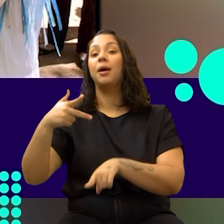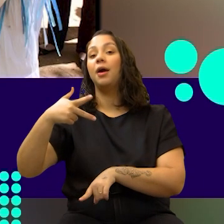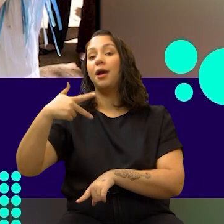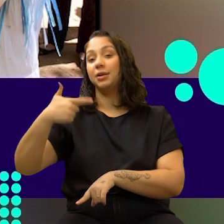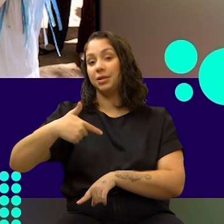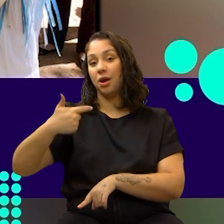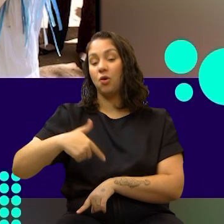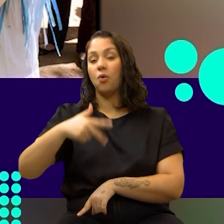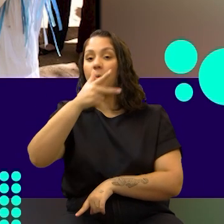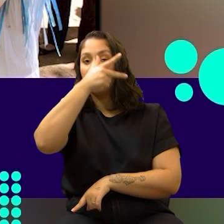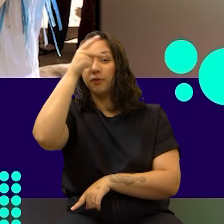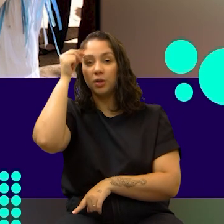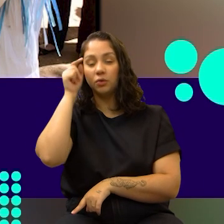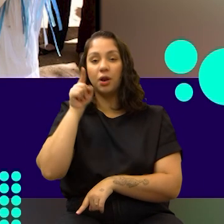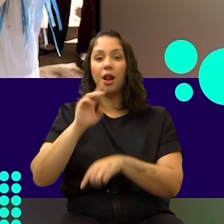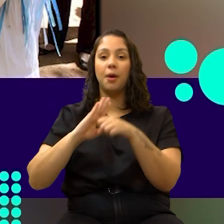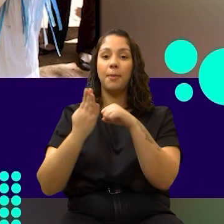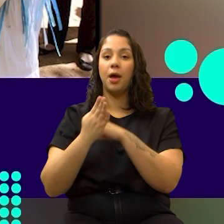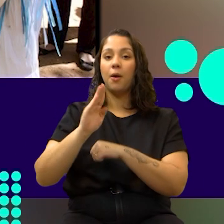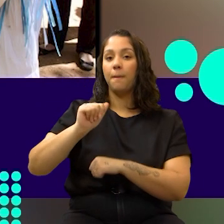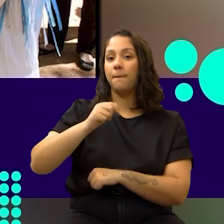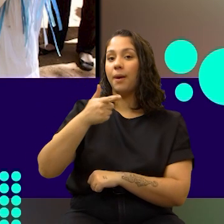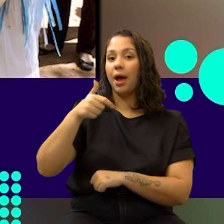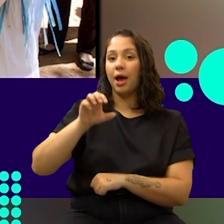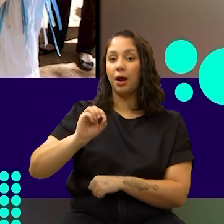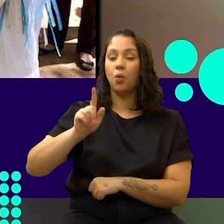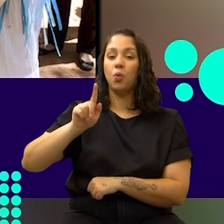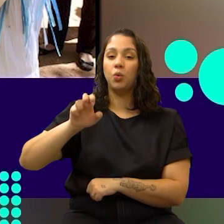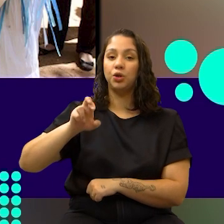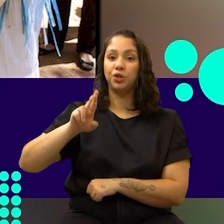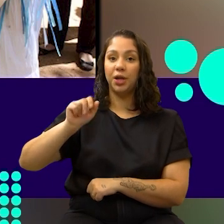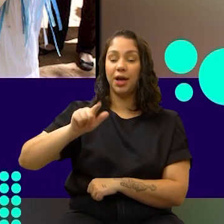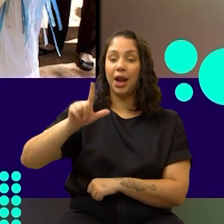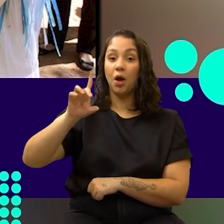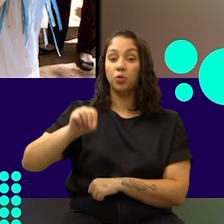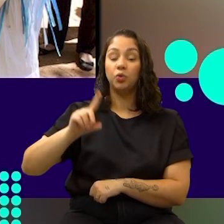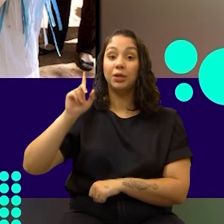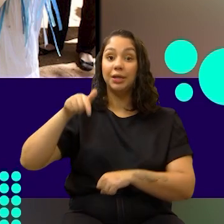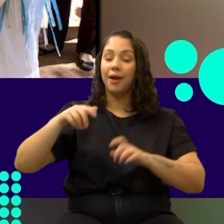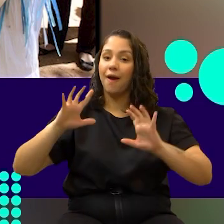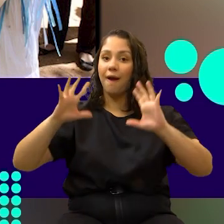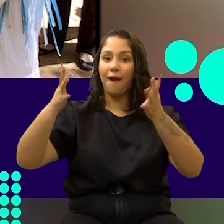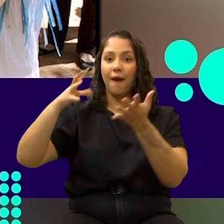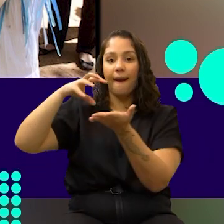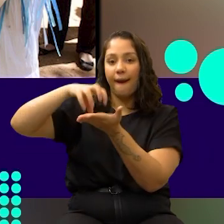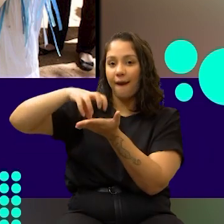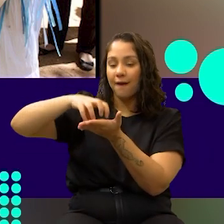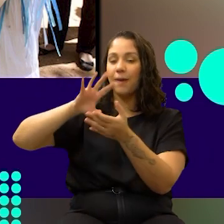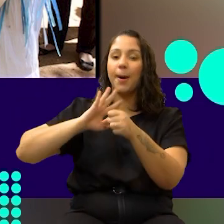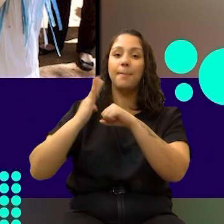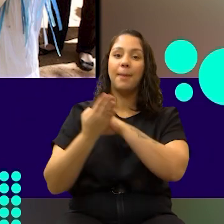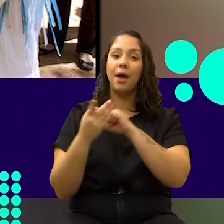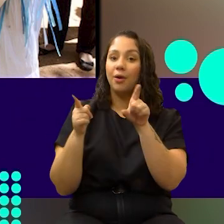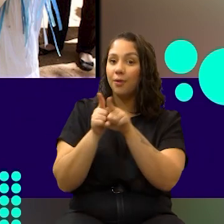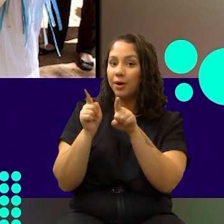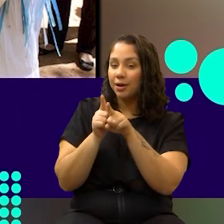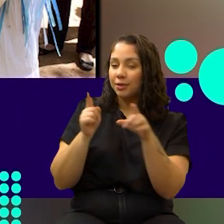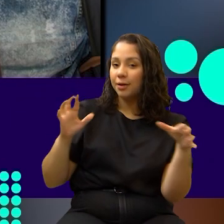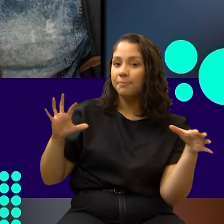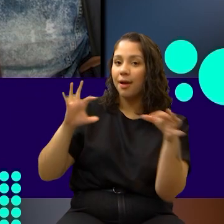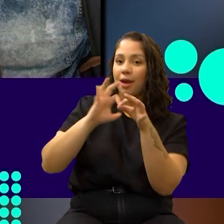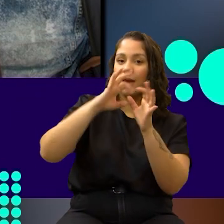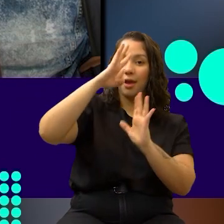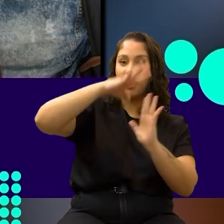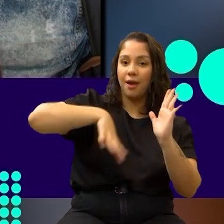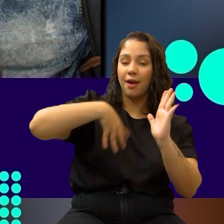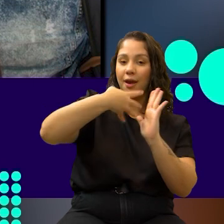em parceria com a Subprefeitura de Barão Geraldo. Ela é considerada a maior celebração popular do distrito.